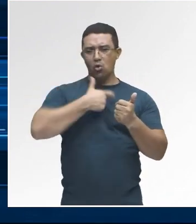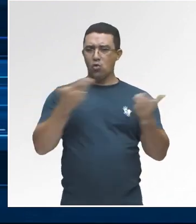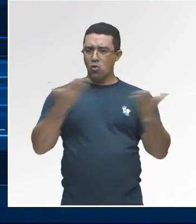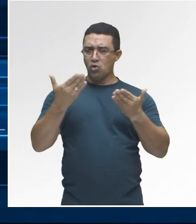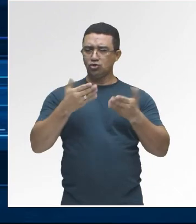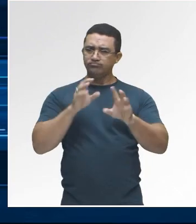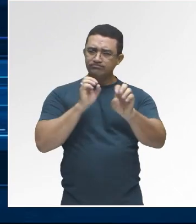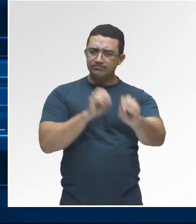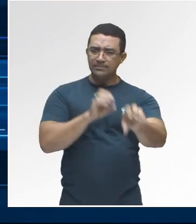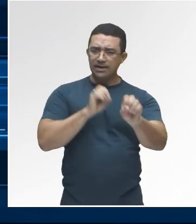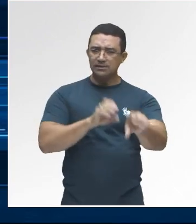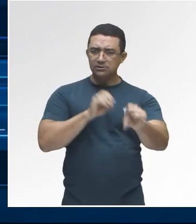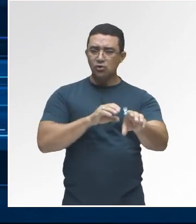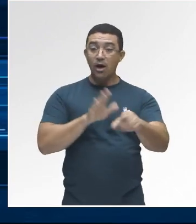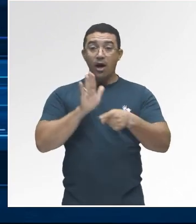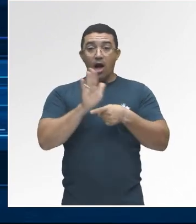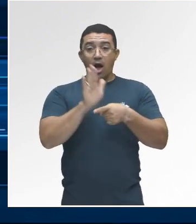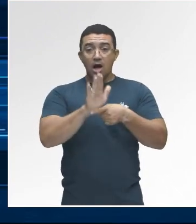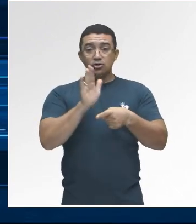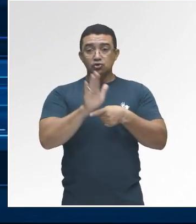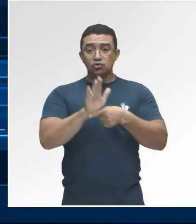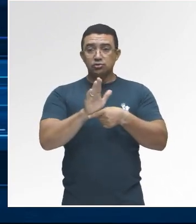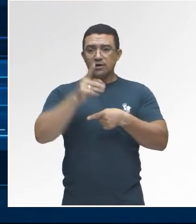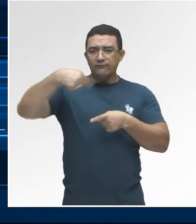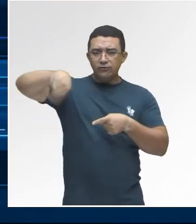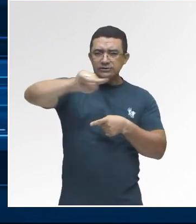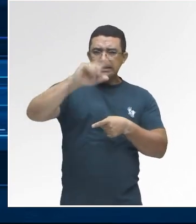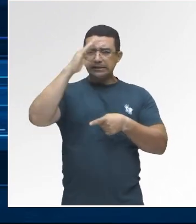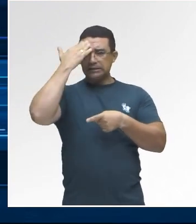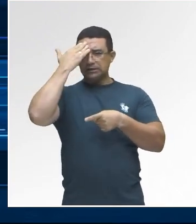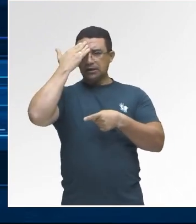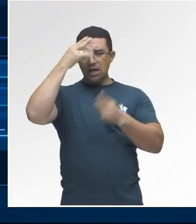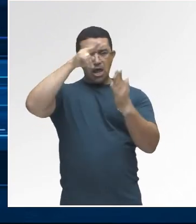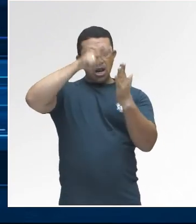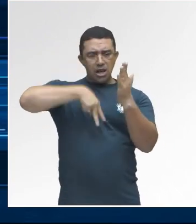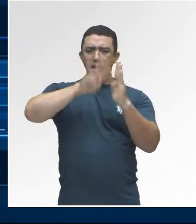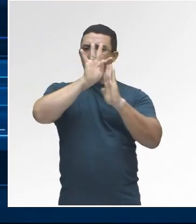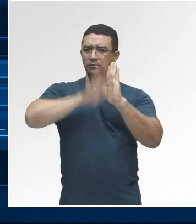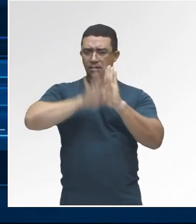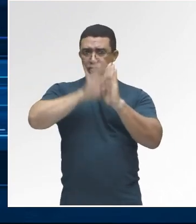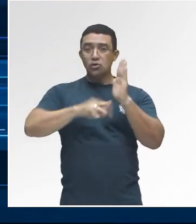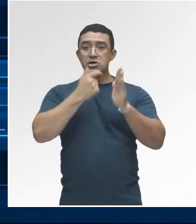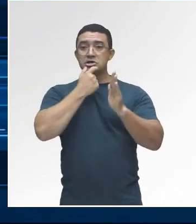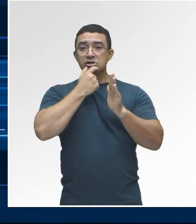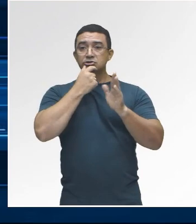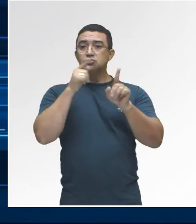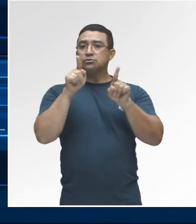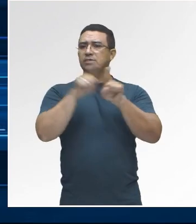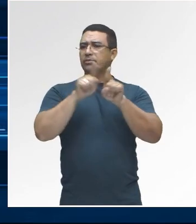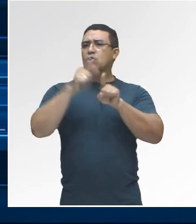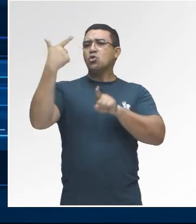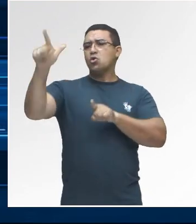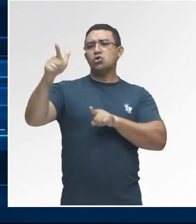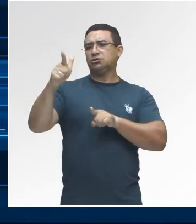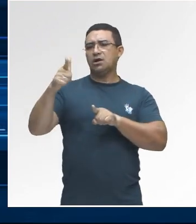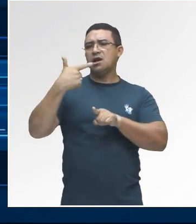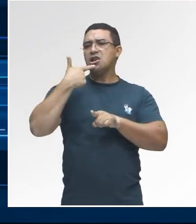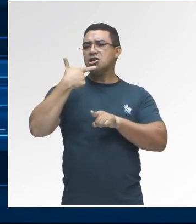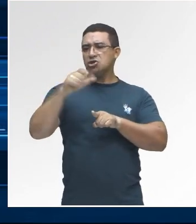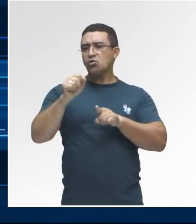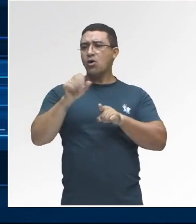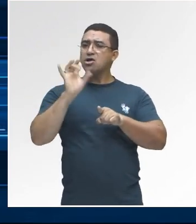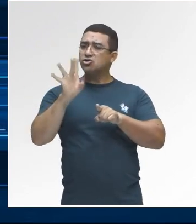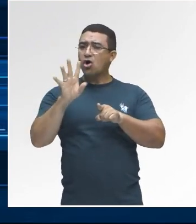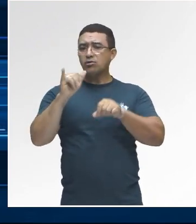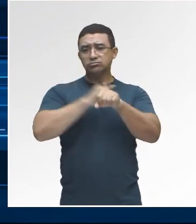people, ajudam vocês a fazer a leitura de um texto, não somente em inglês, mas em outras línguas também, porque são estratégias de leitura.